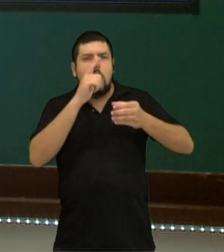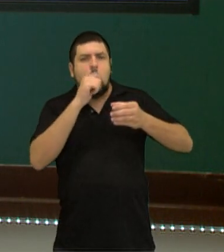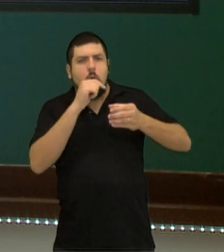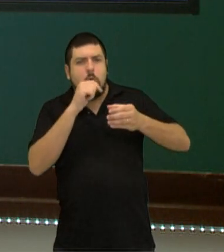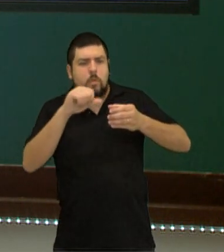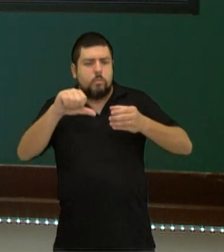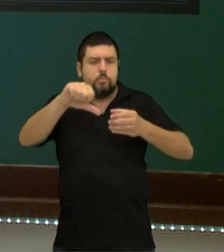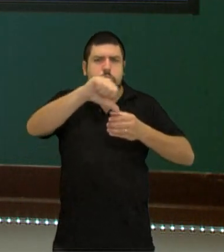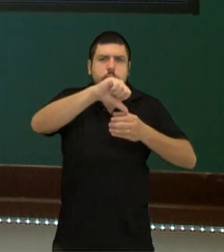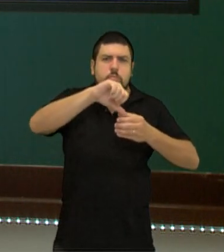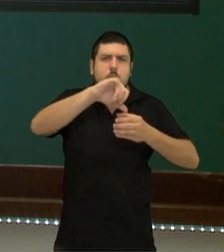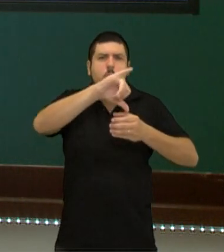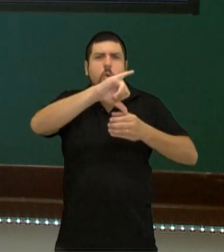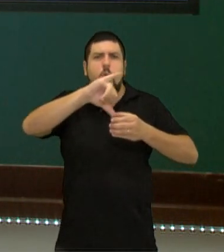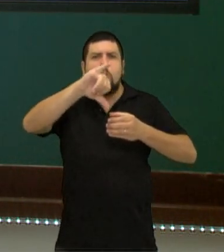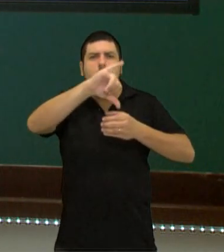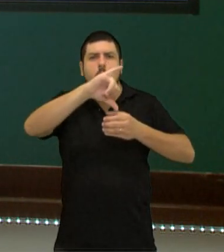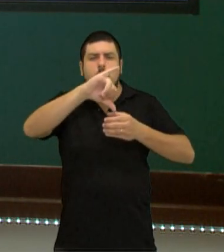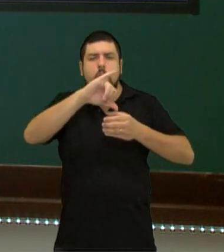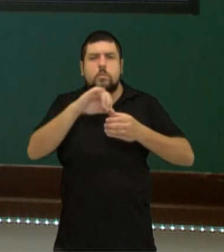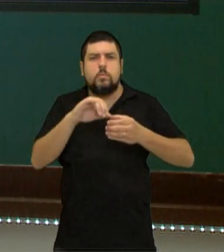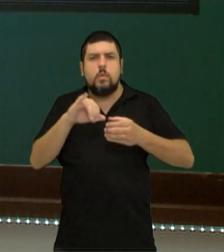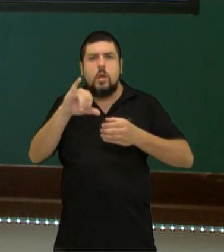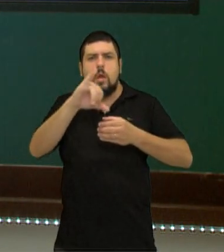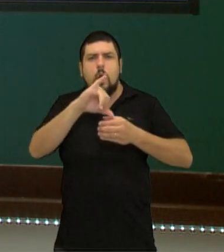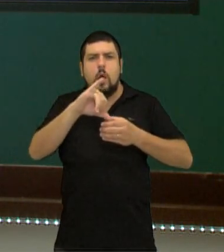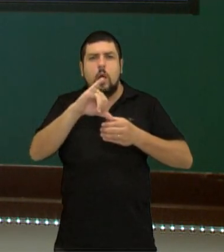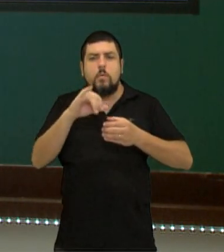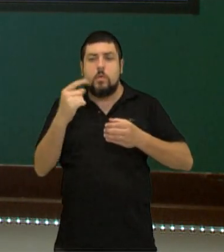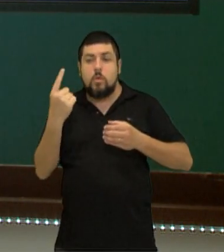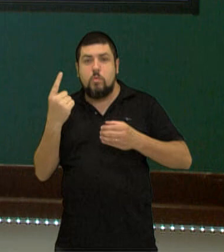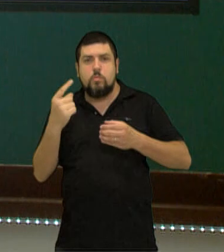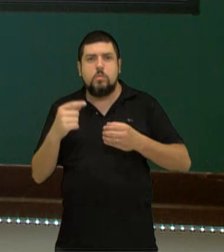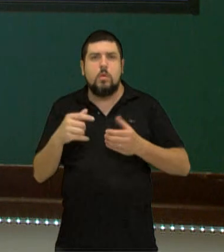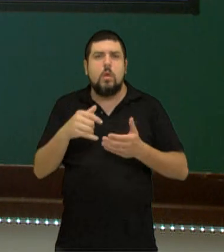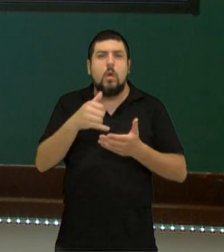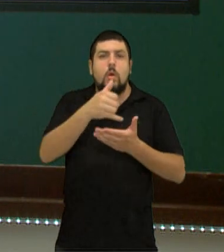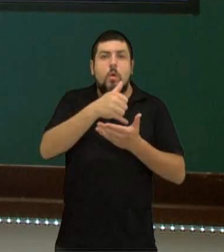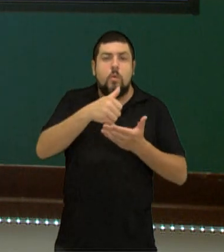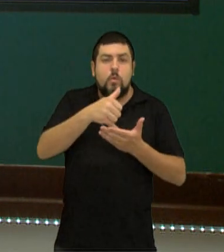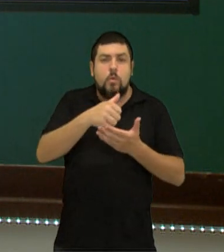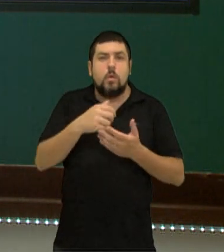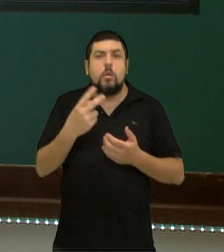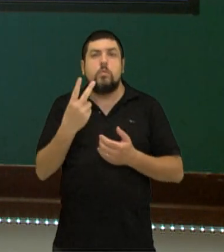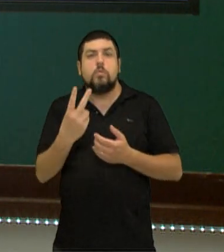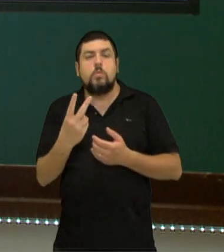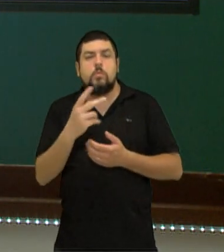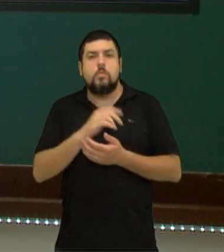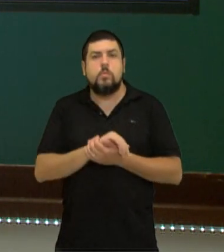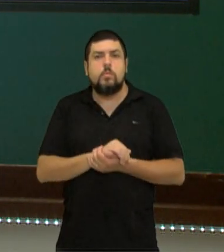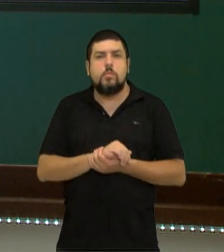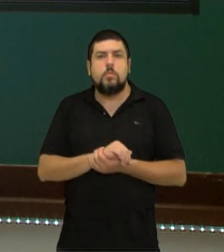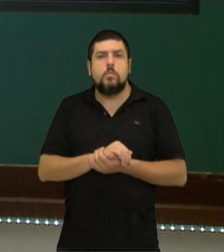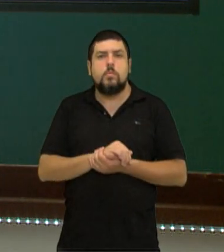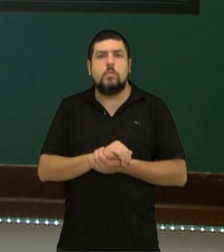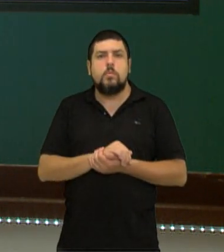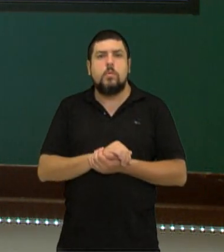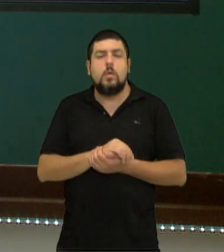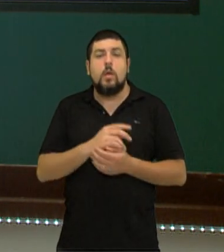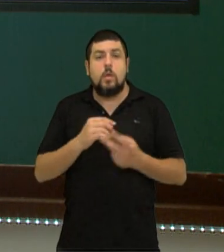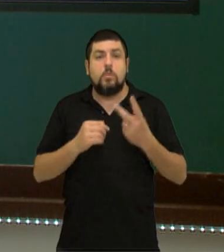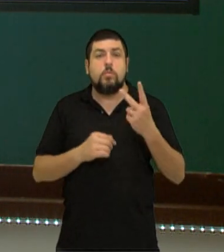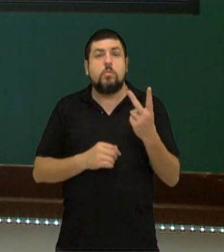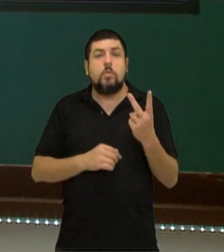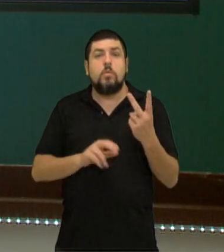Visualmente, reparem lá na imagem. Água, 1. Óleo, 2. Duas coisas distintas.